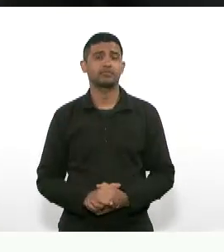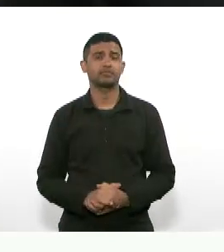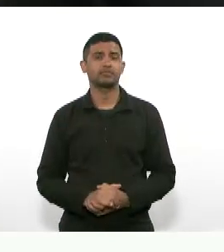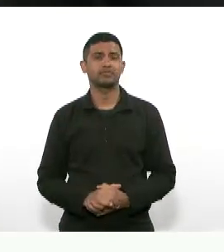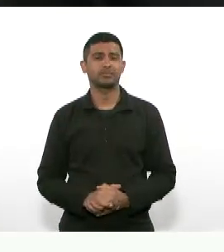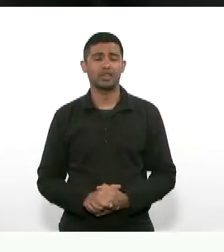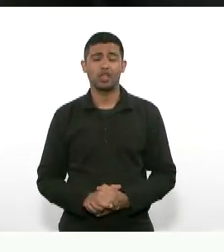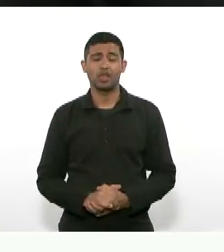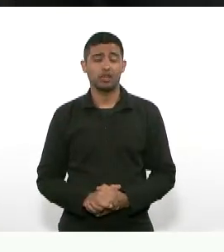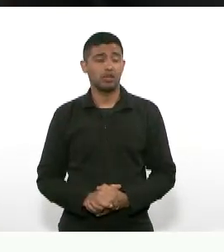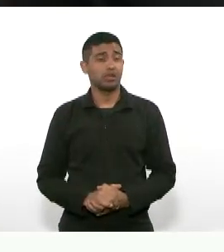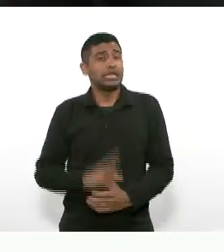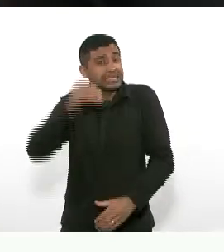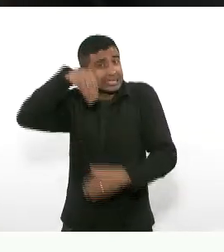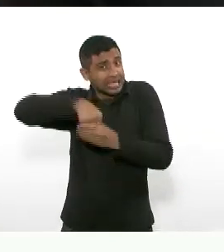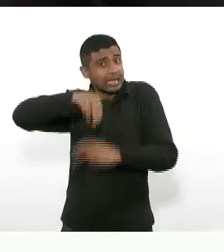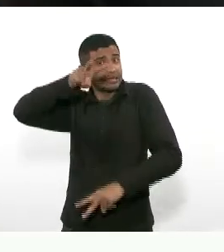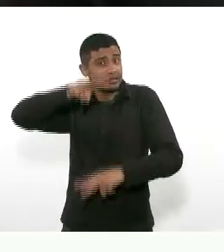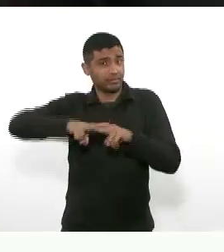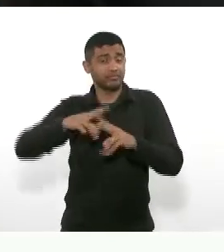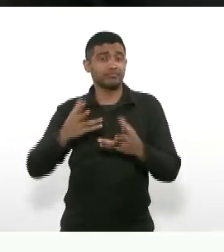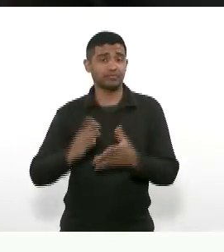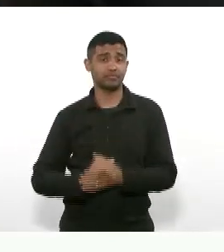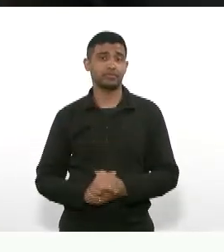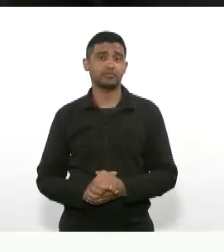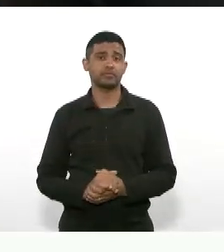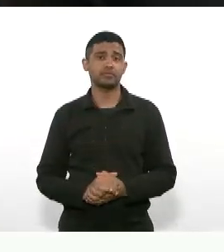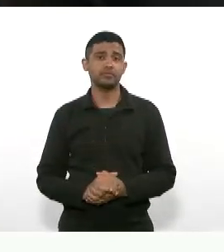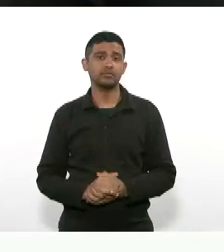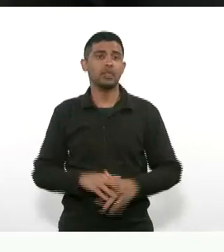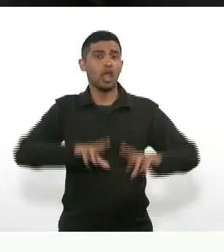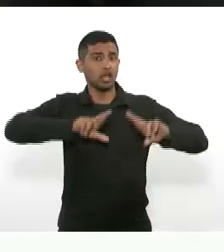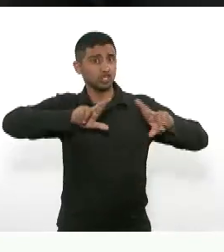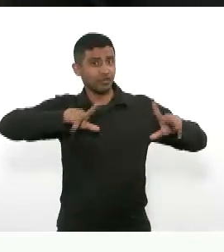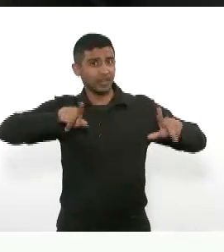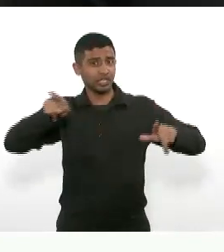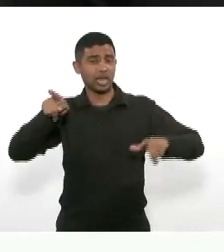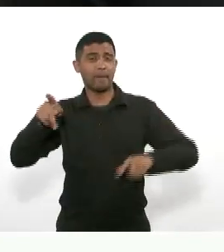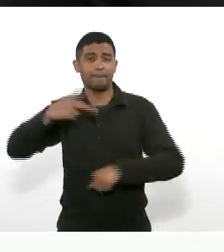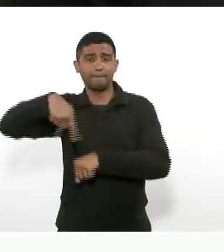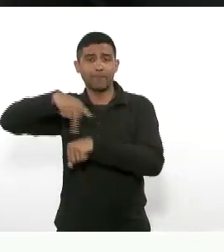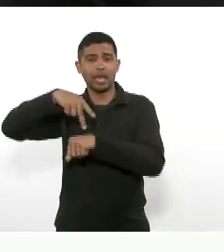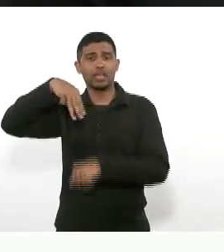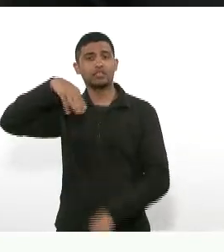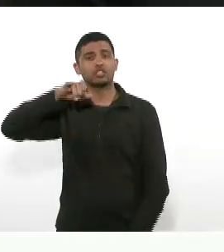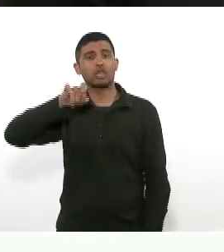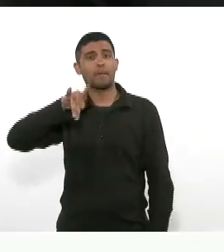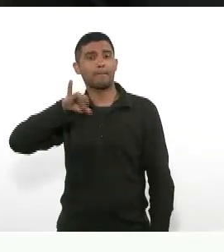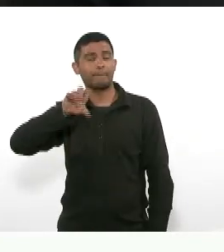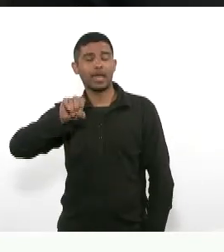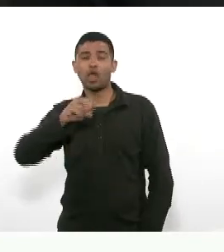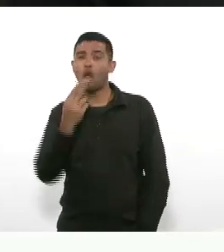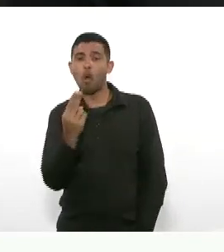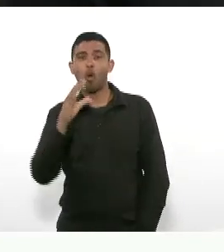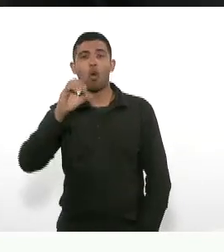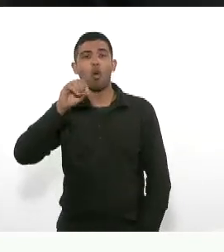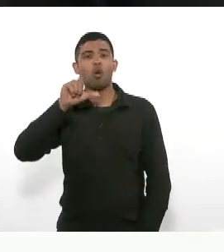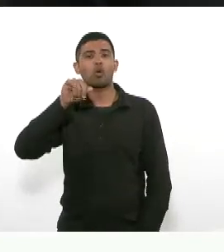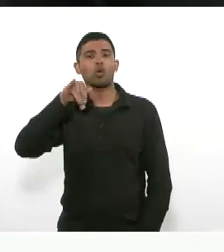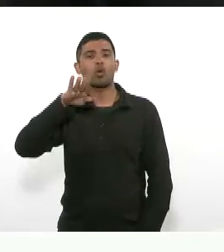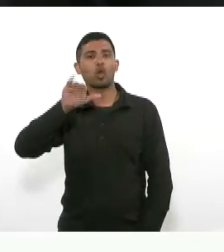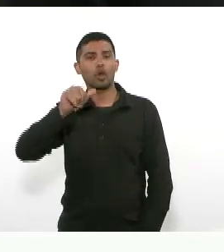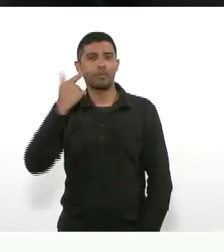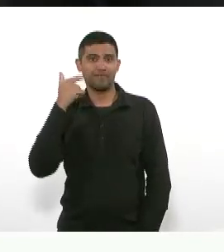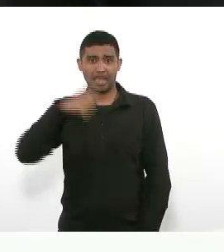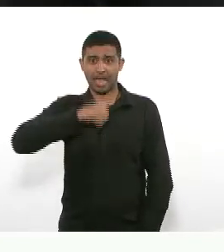nos cárceres. Diferentemente do México, diferentemente da Colômbia, o Brasil tem